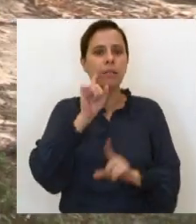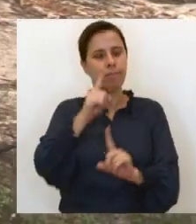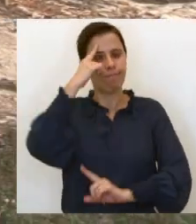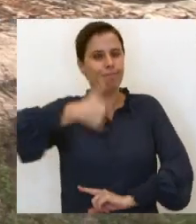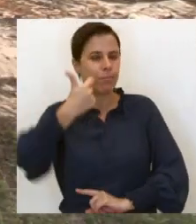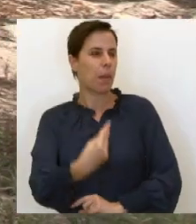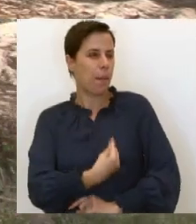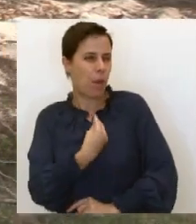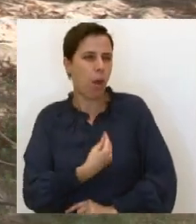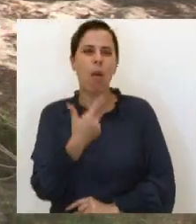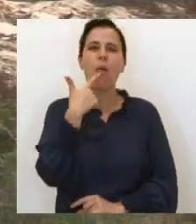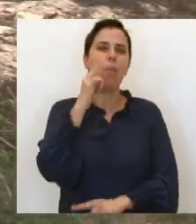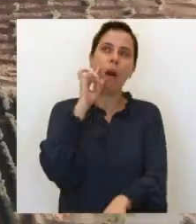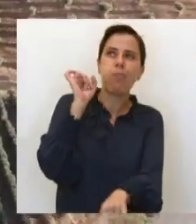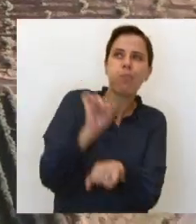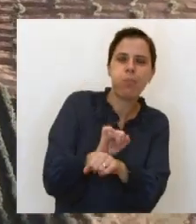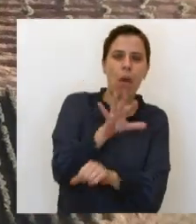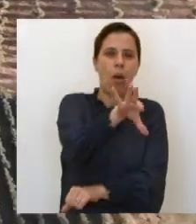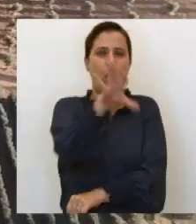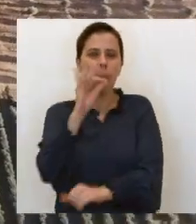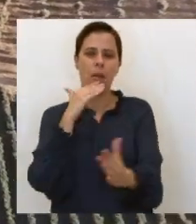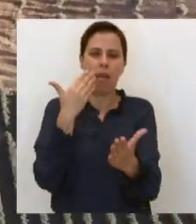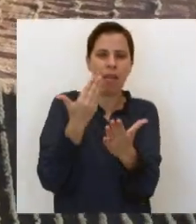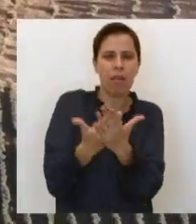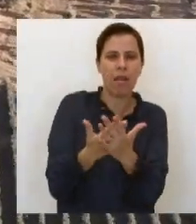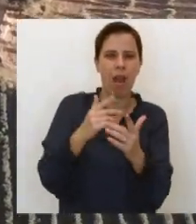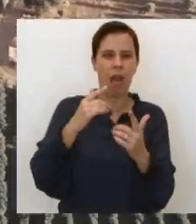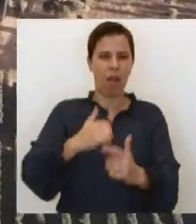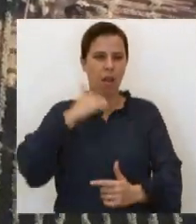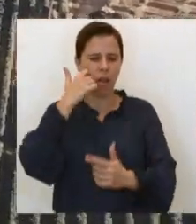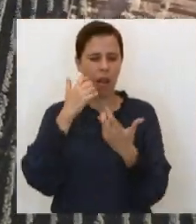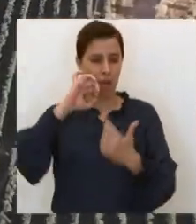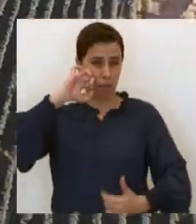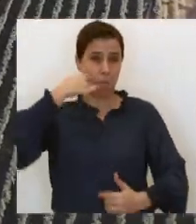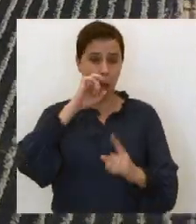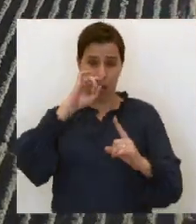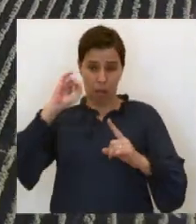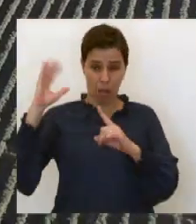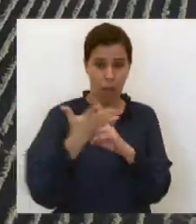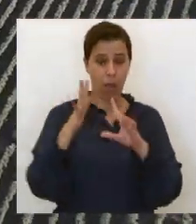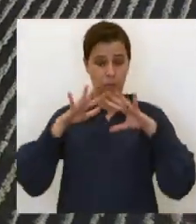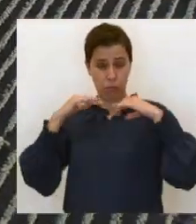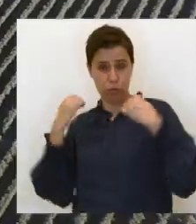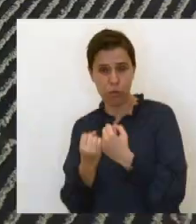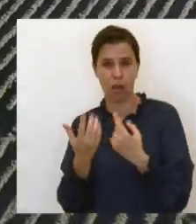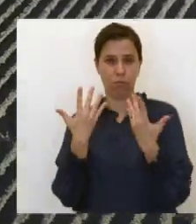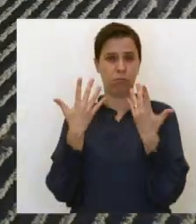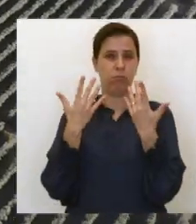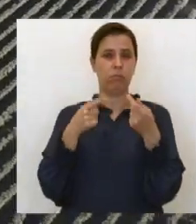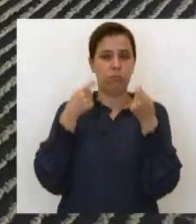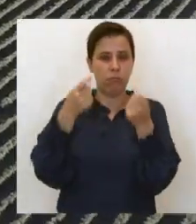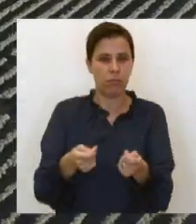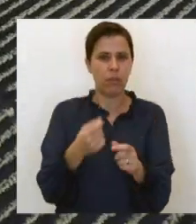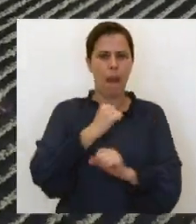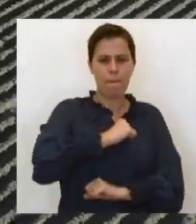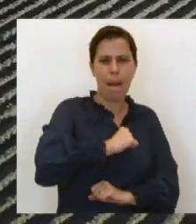esta preocupação e não pode ficar refém de opções que provocam grandes e graves impactos ambientais e sociais, como os incentivos